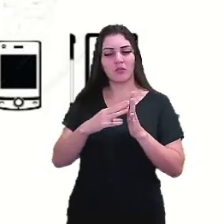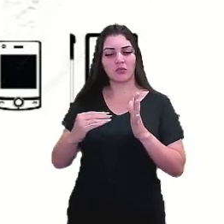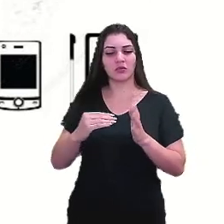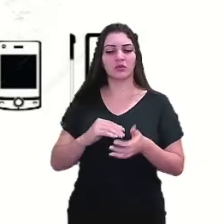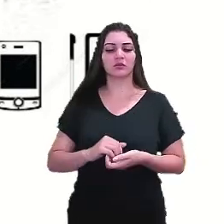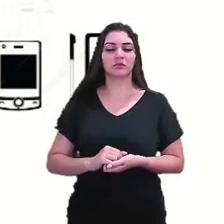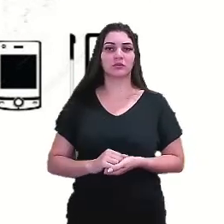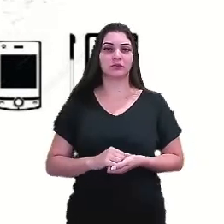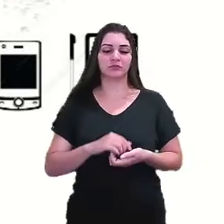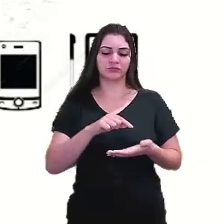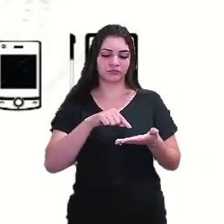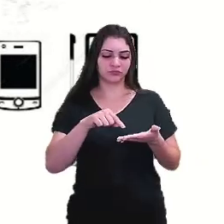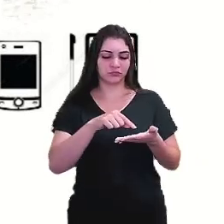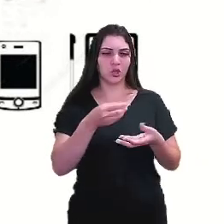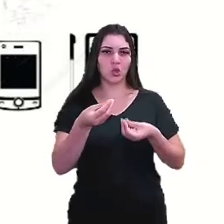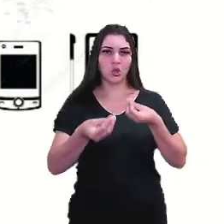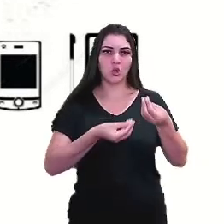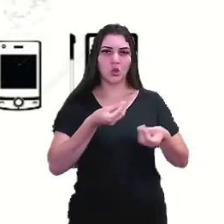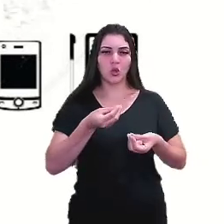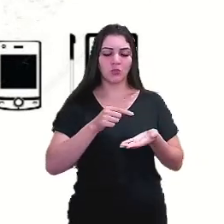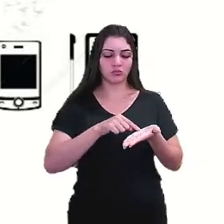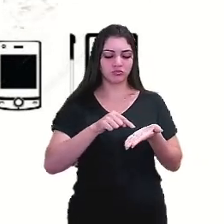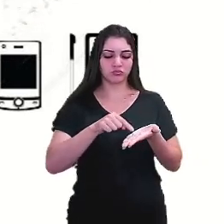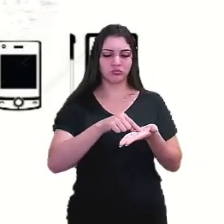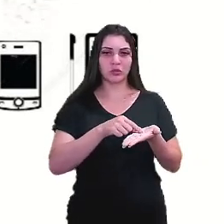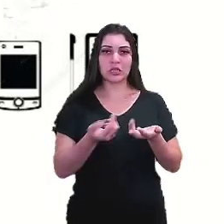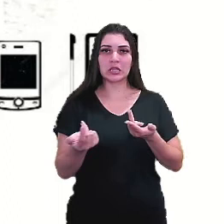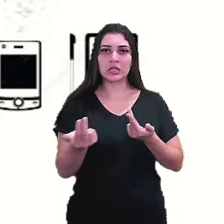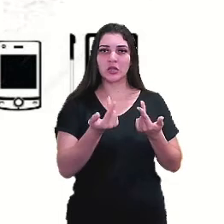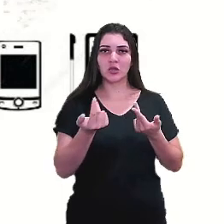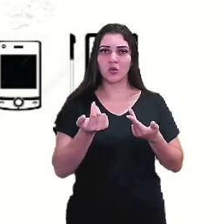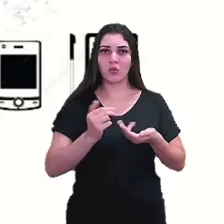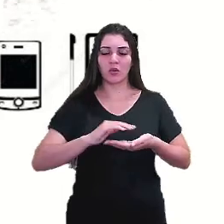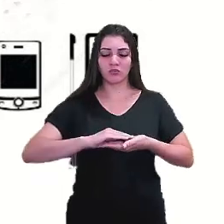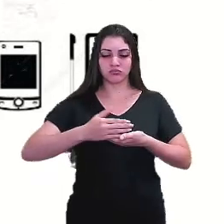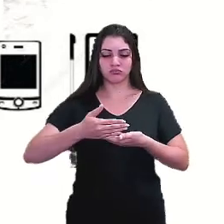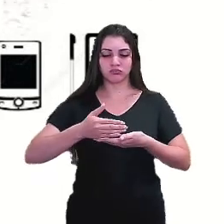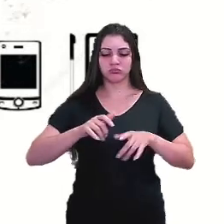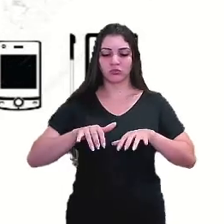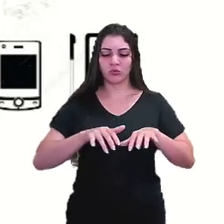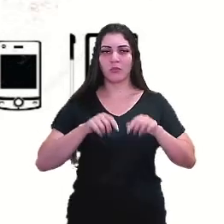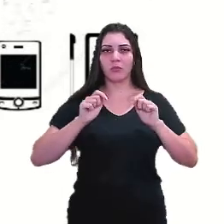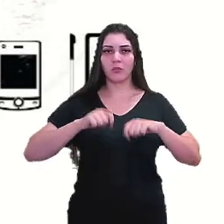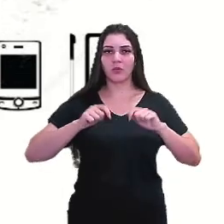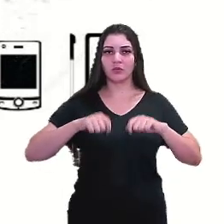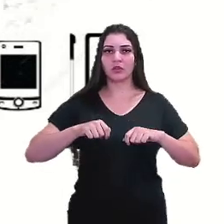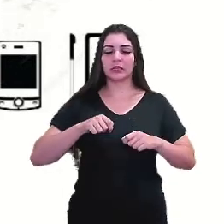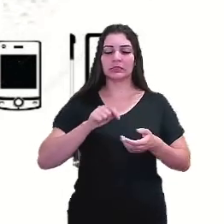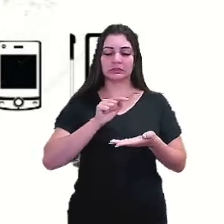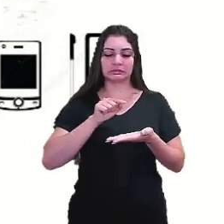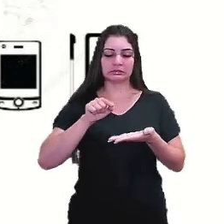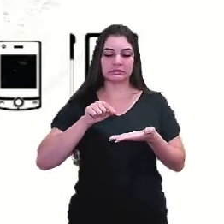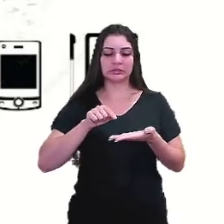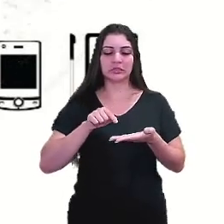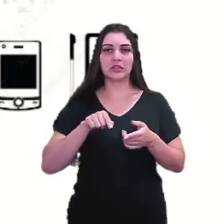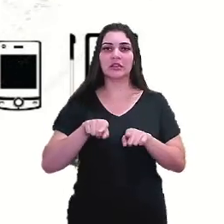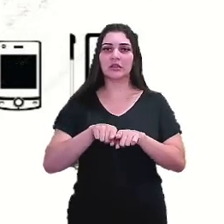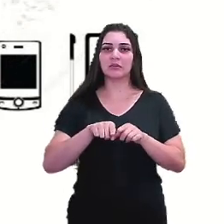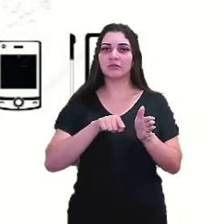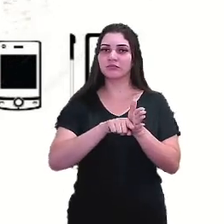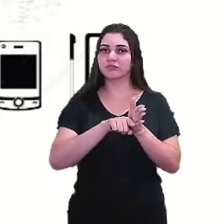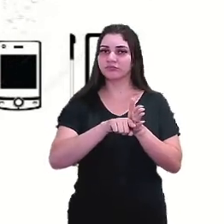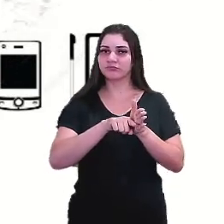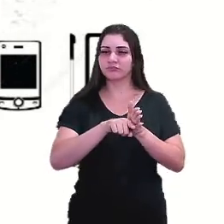modelos, tecladozinho, como se fosse um teclado de computador, para a gente poder digitar sites e fazer pesquisa.